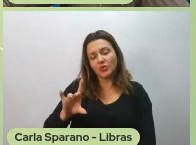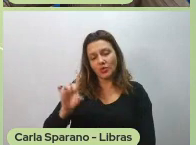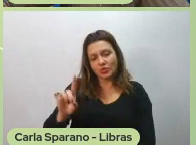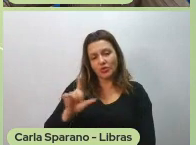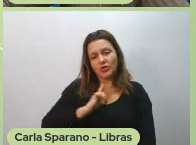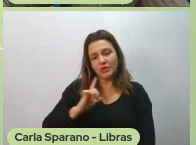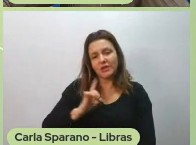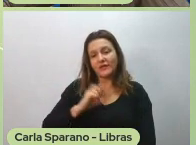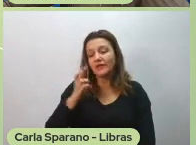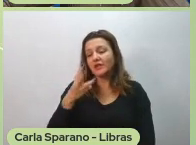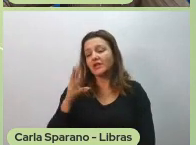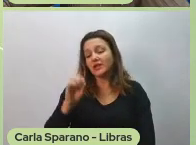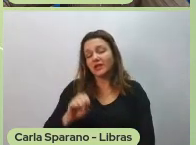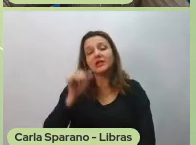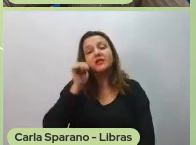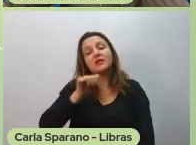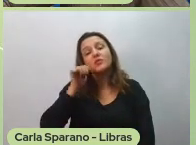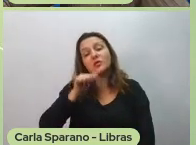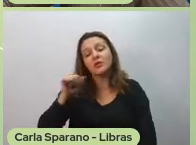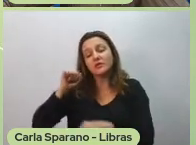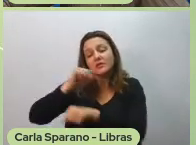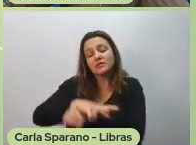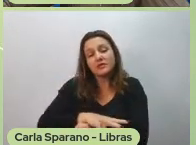por desenvolvimento de